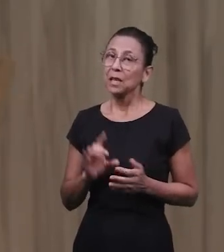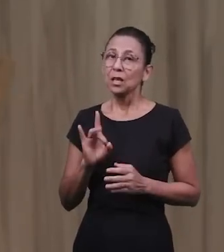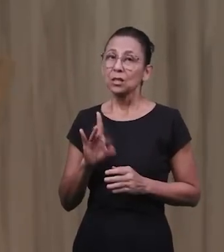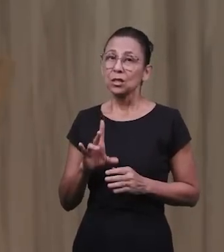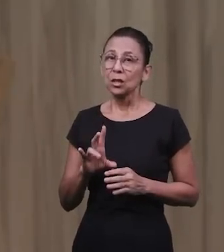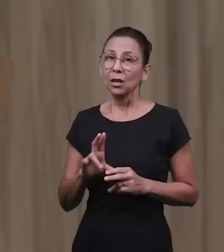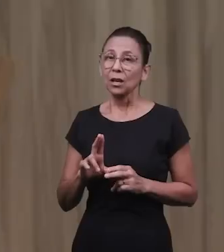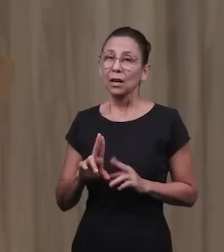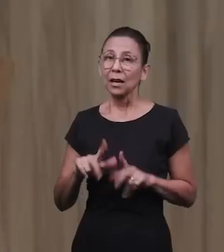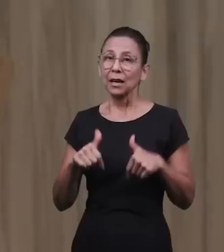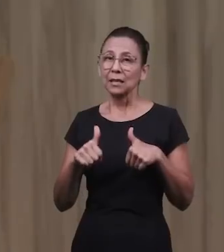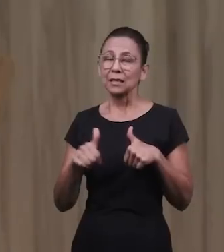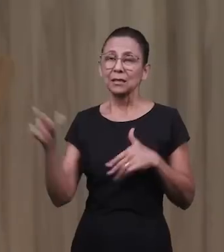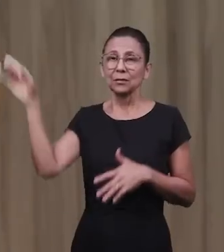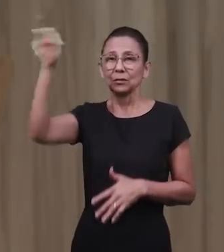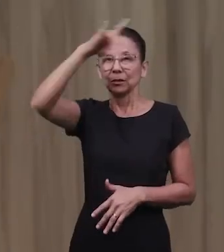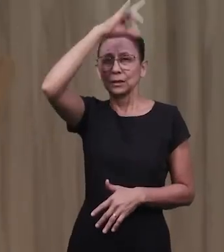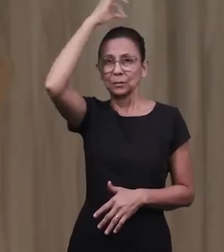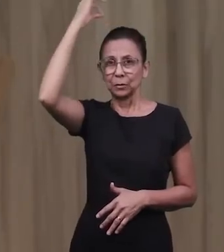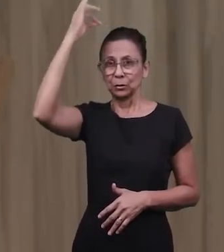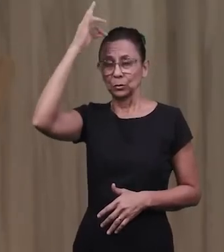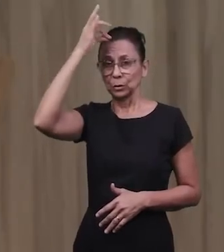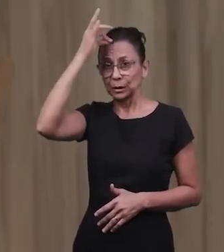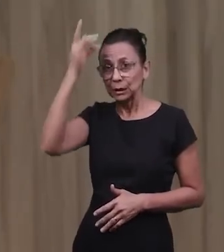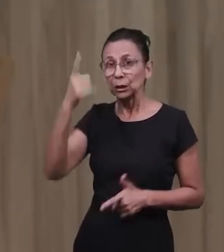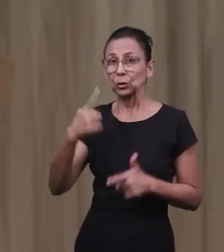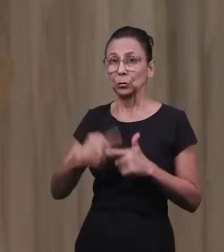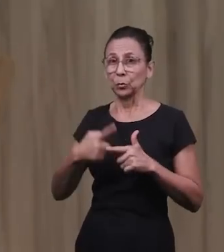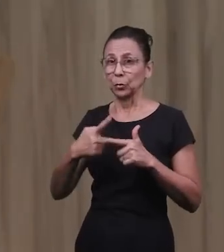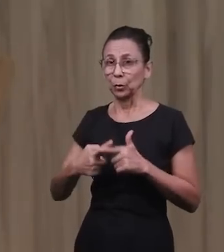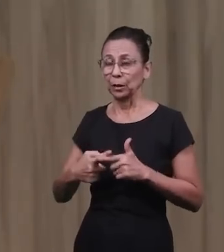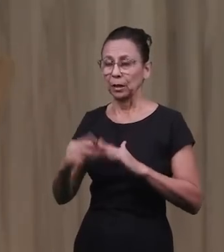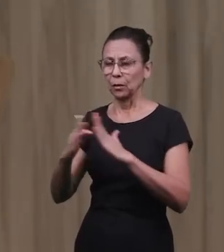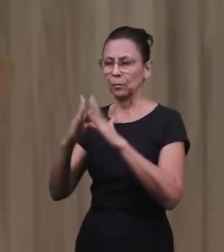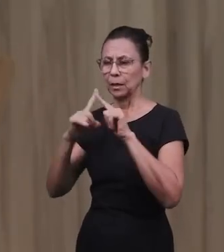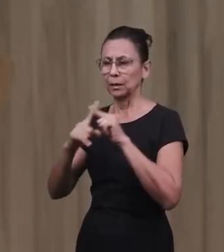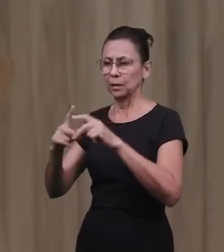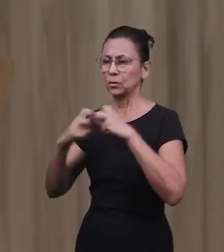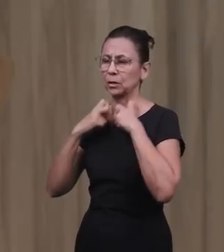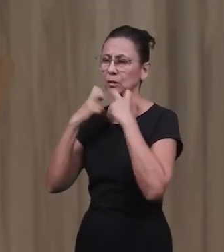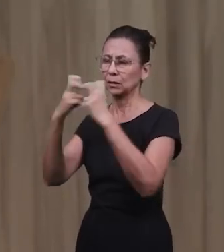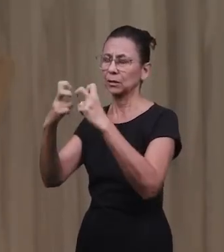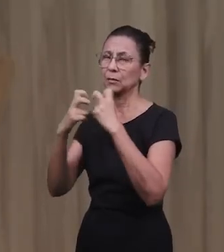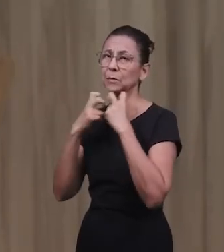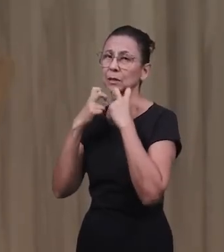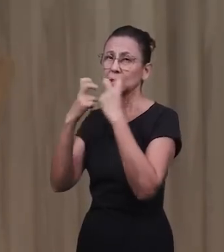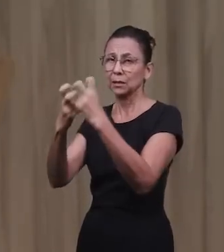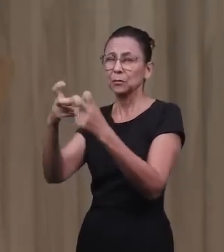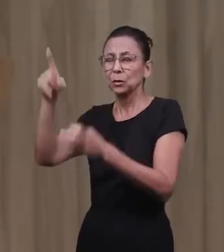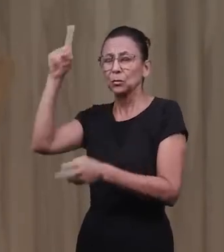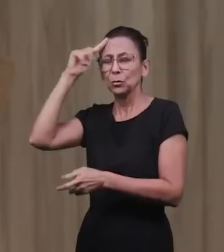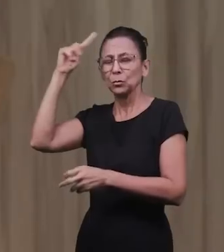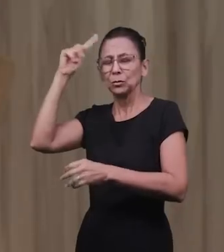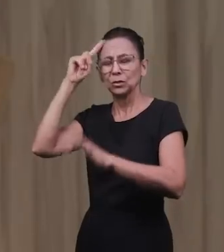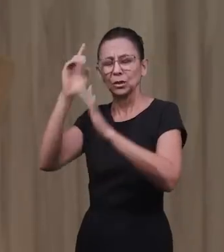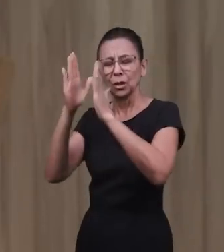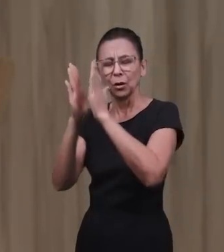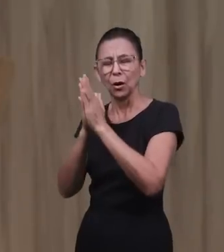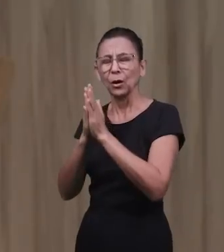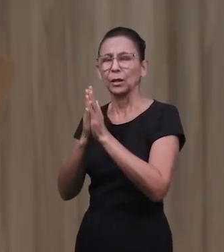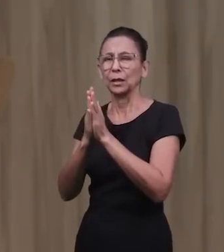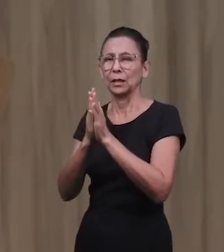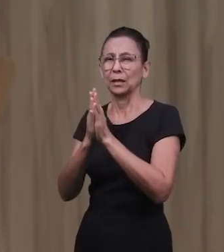profunda do Espírito Santo, em resposta ao clamor de uma igreja que buscou e continua buscando